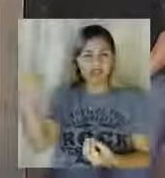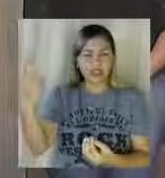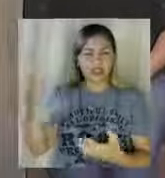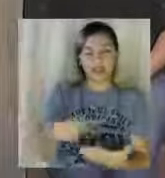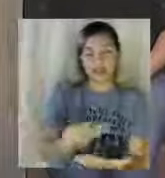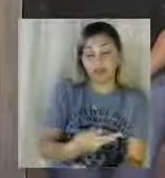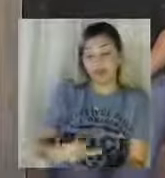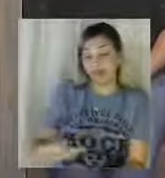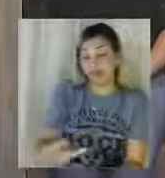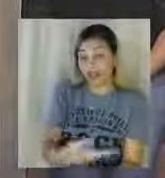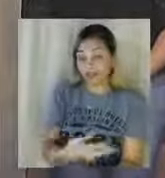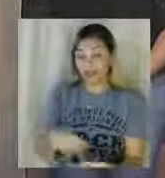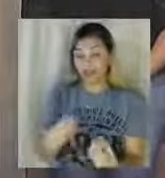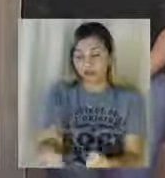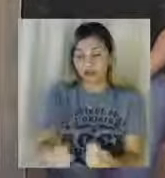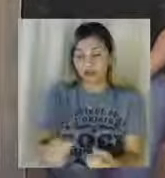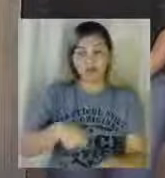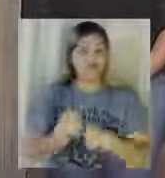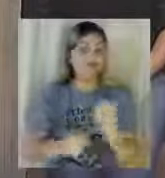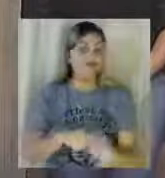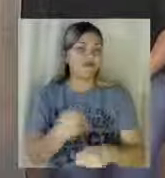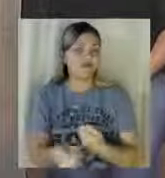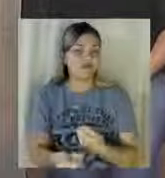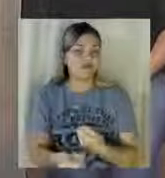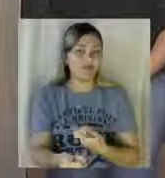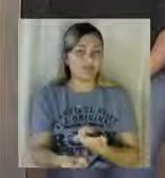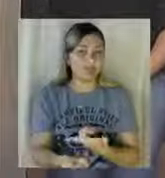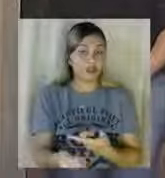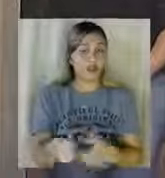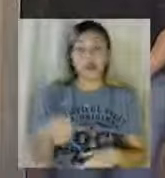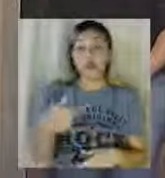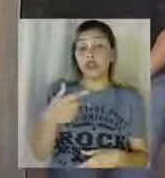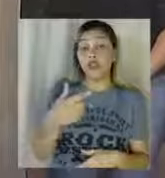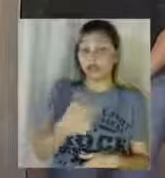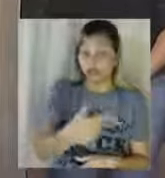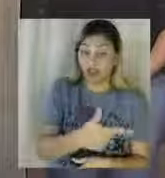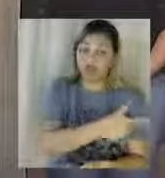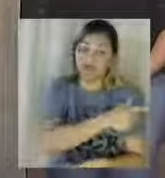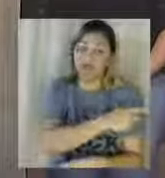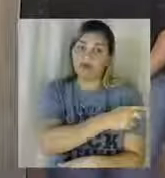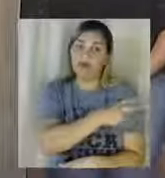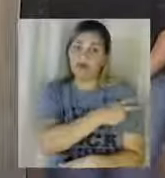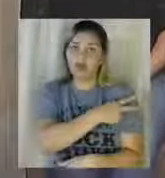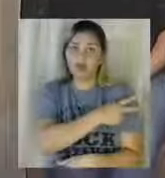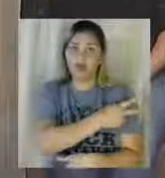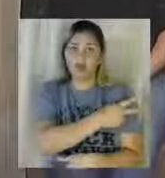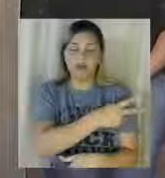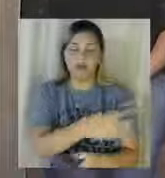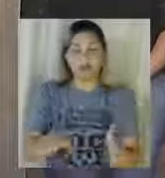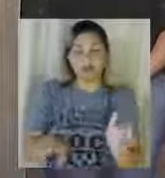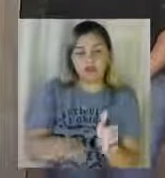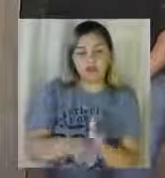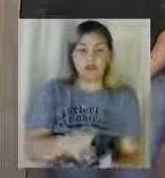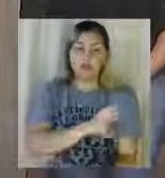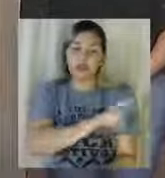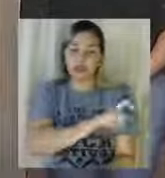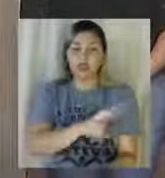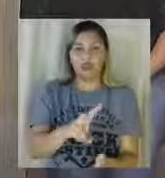sinais. Isso no segundo ano, na segunda série. Fui chegando no 5º ano, fui estudando em